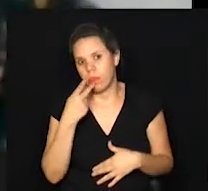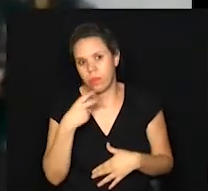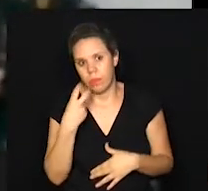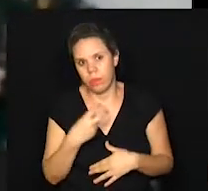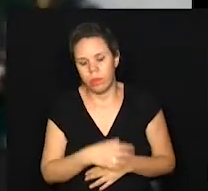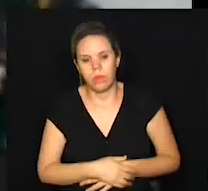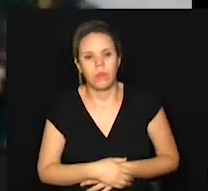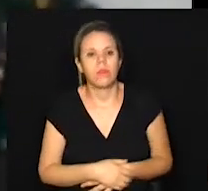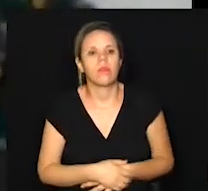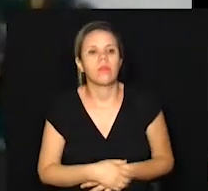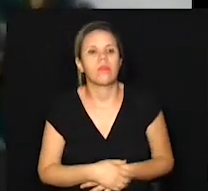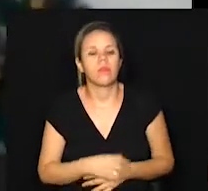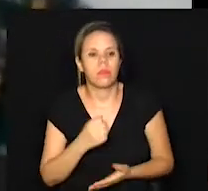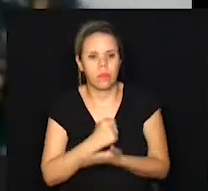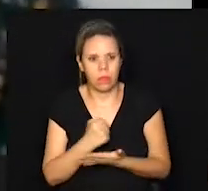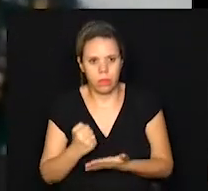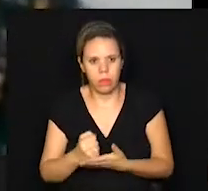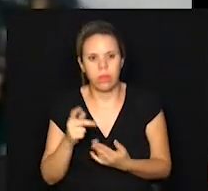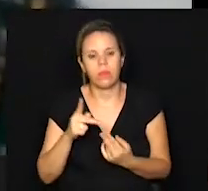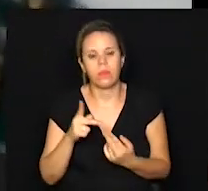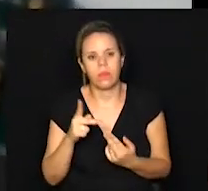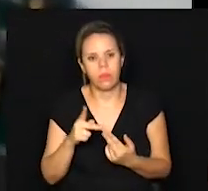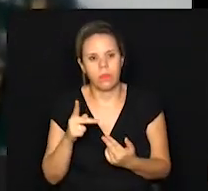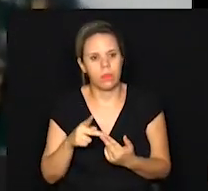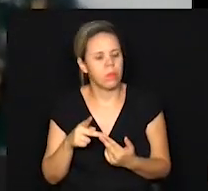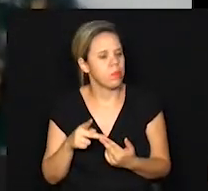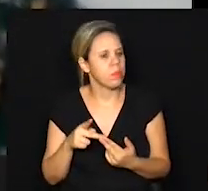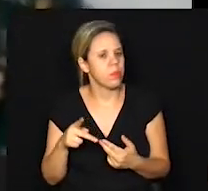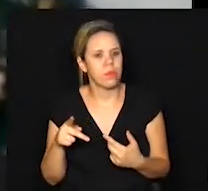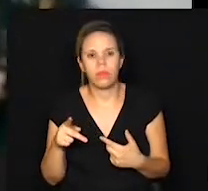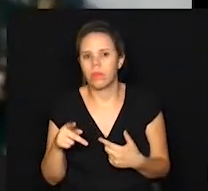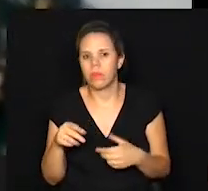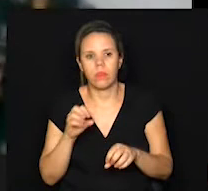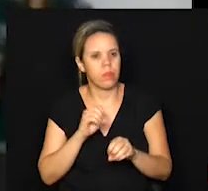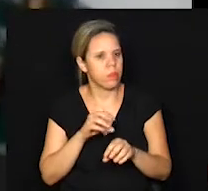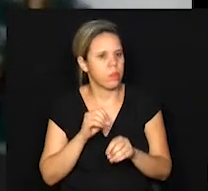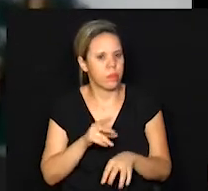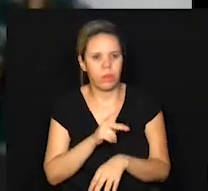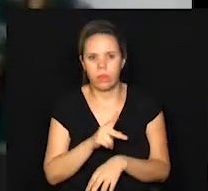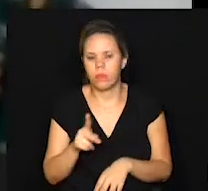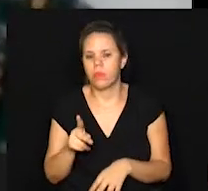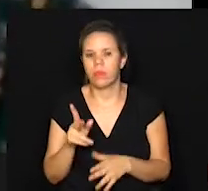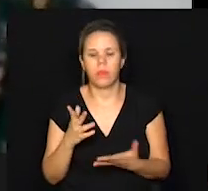eu estou contratada da Unip, mas eu não estou dando aulas na Unip.